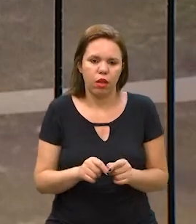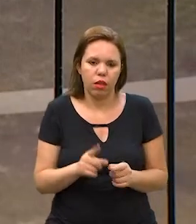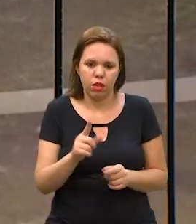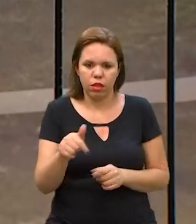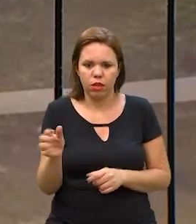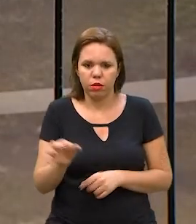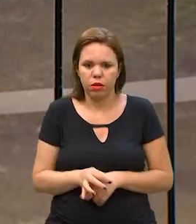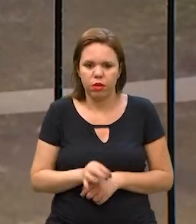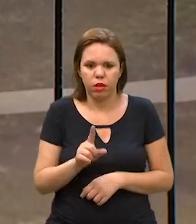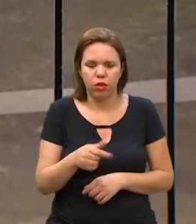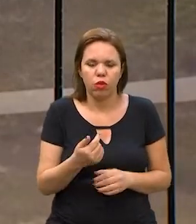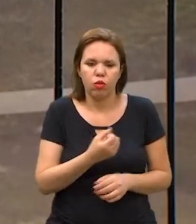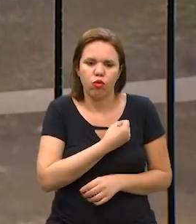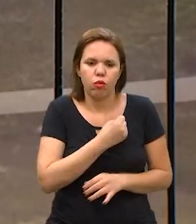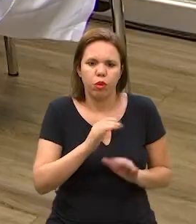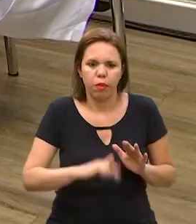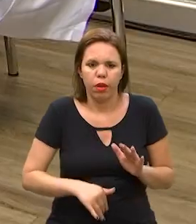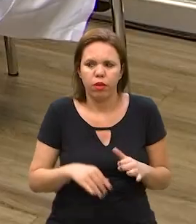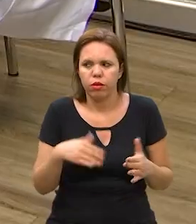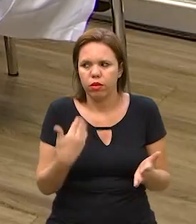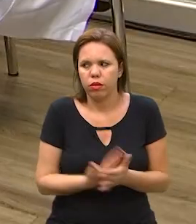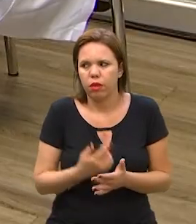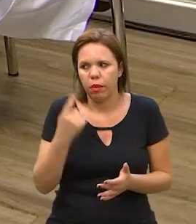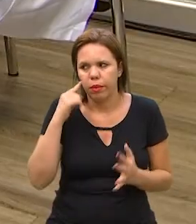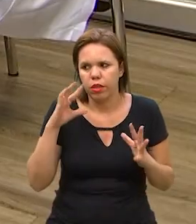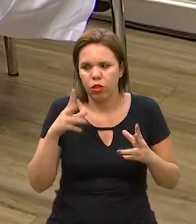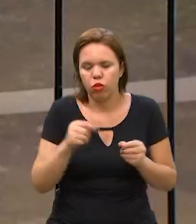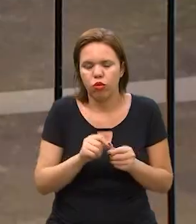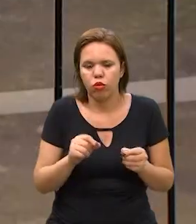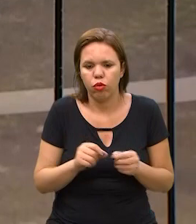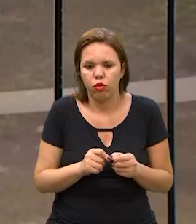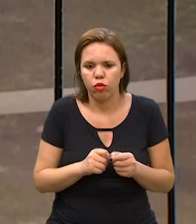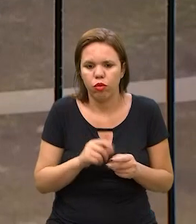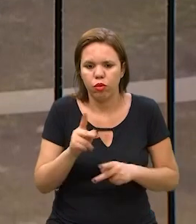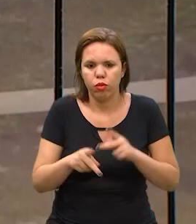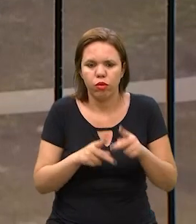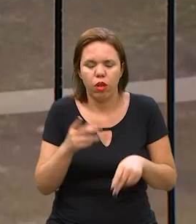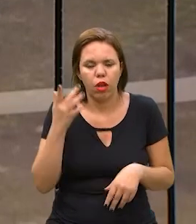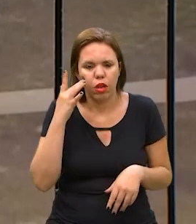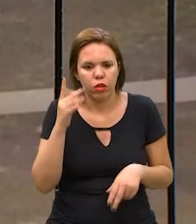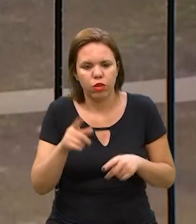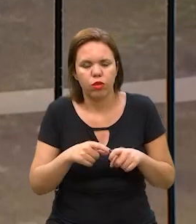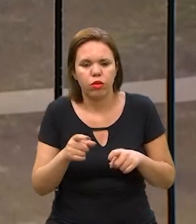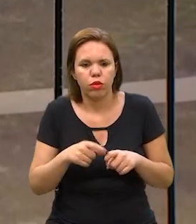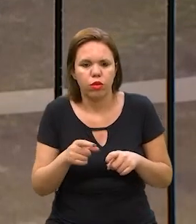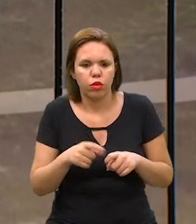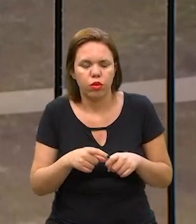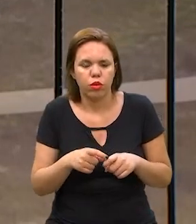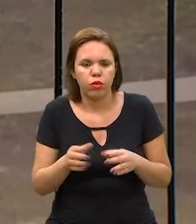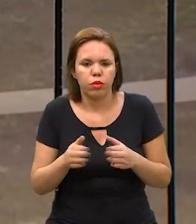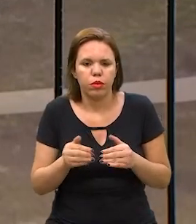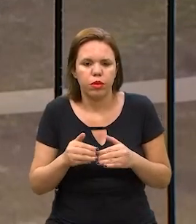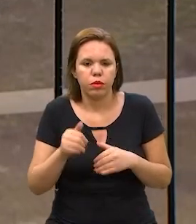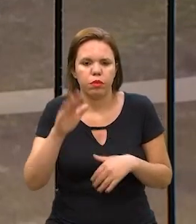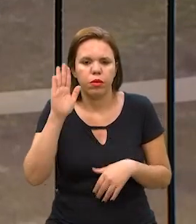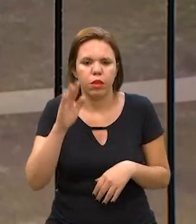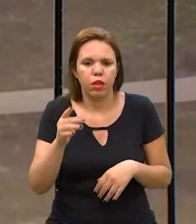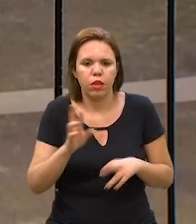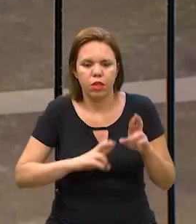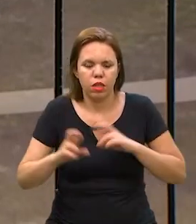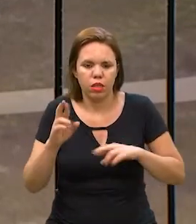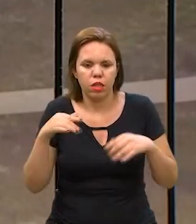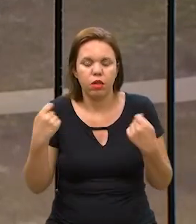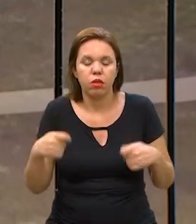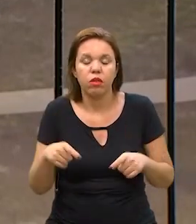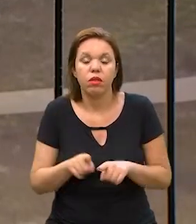exames. E 17%, é um número baixo até se pensar no todo, né? Mas 17% dos pacientes acham que os médicos solicitam